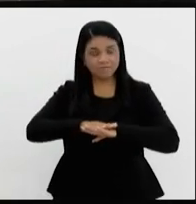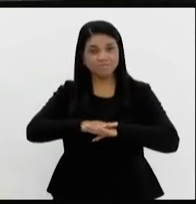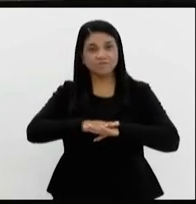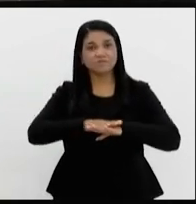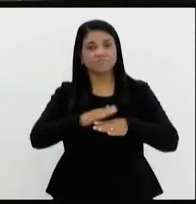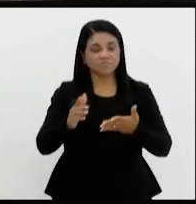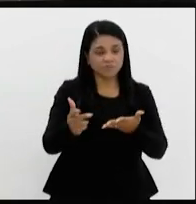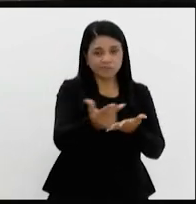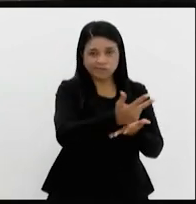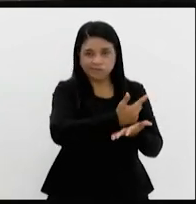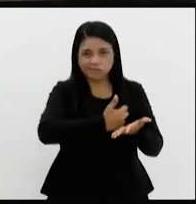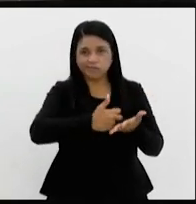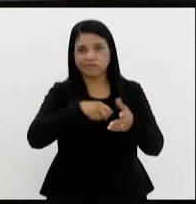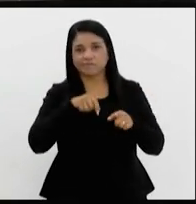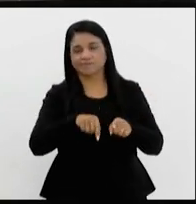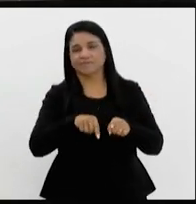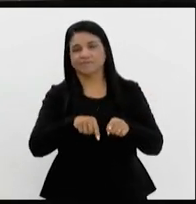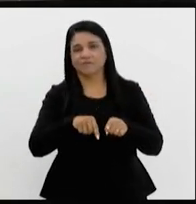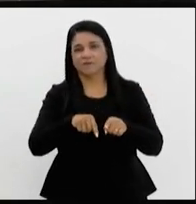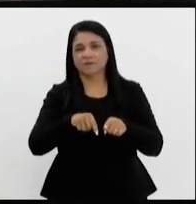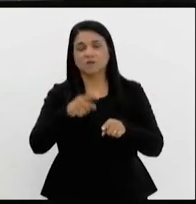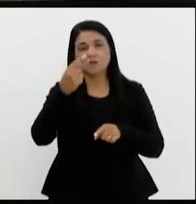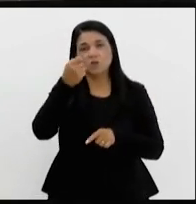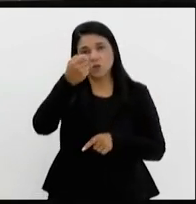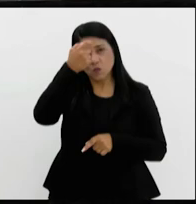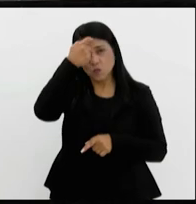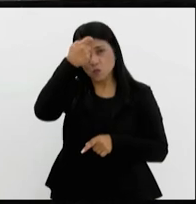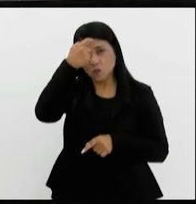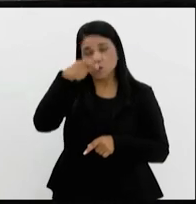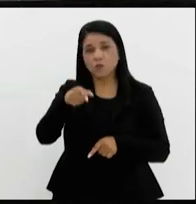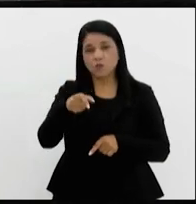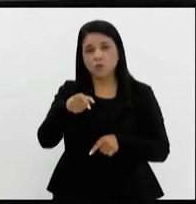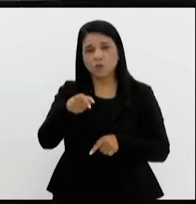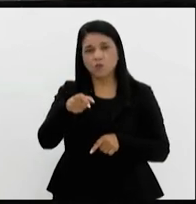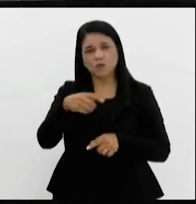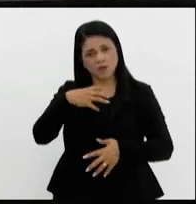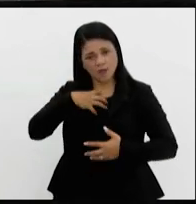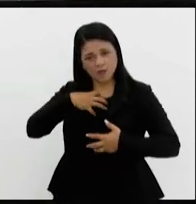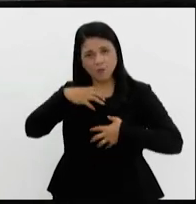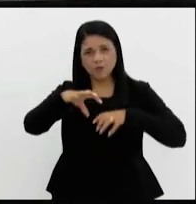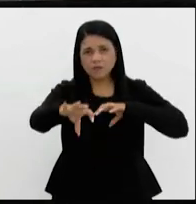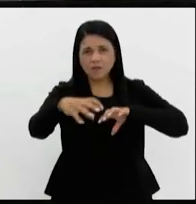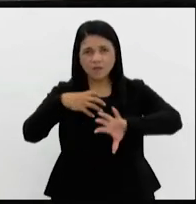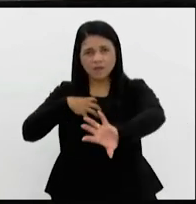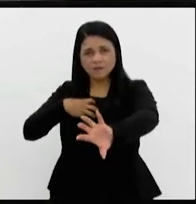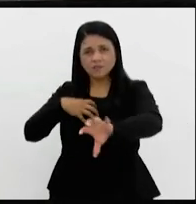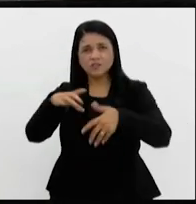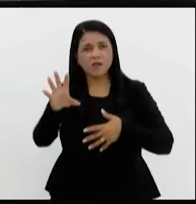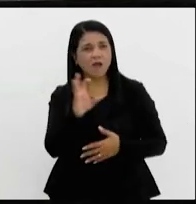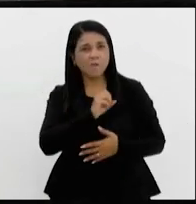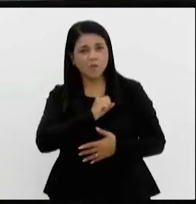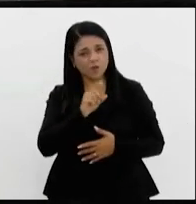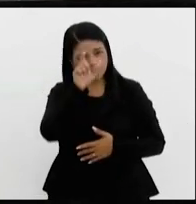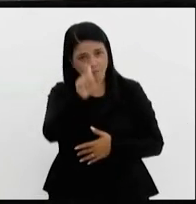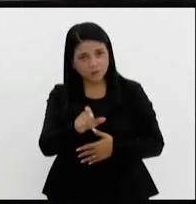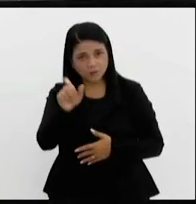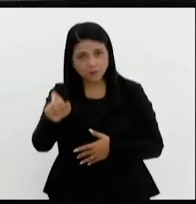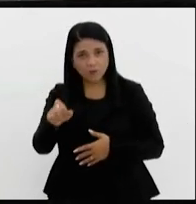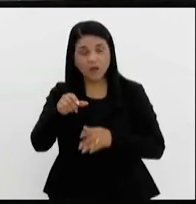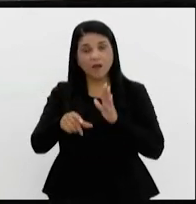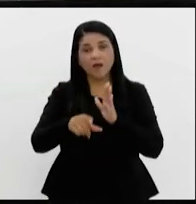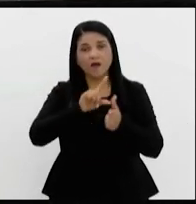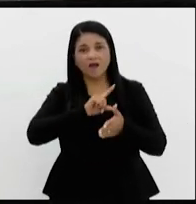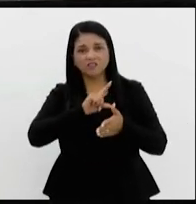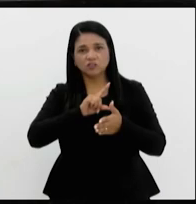reforma. Consultai o bom senso, a equidade, o amor ao próximo, por que não? Antes da autoridade